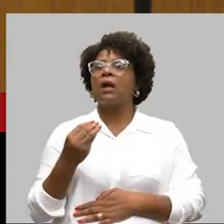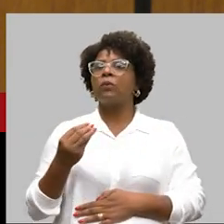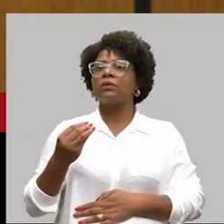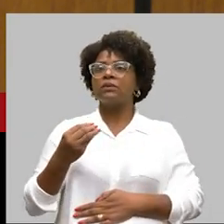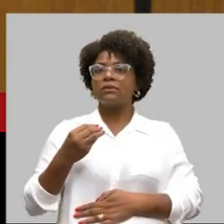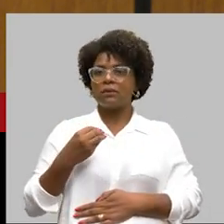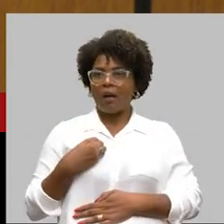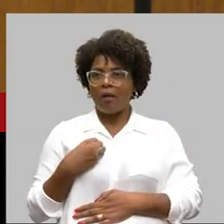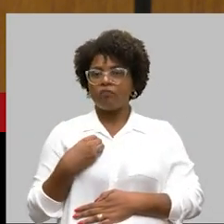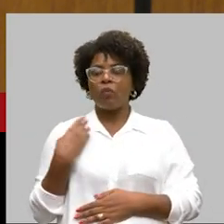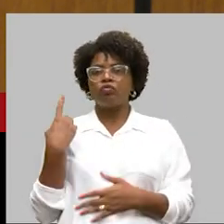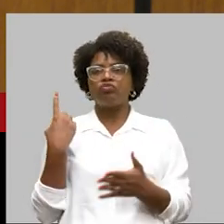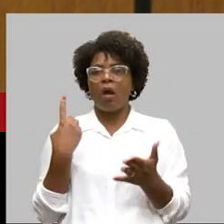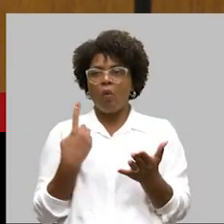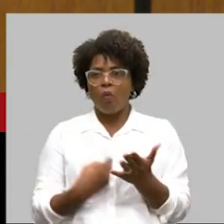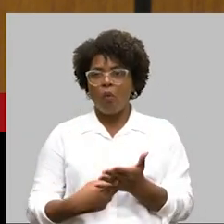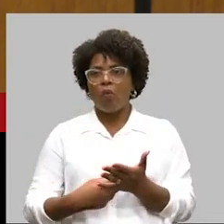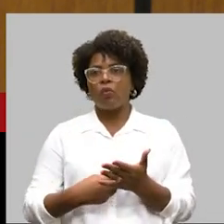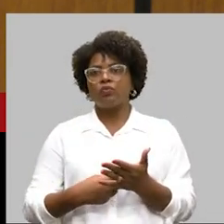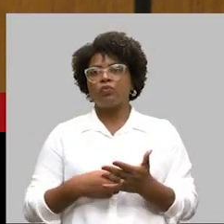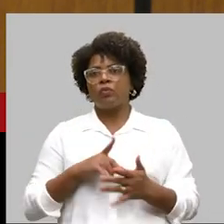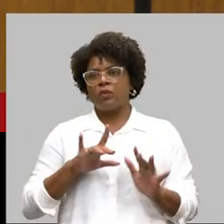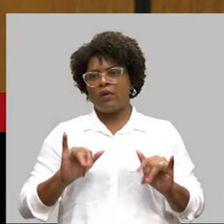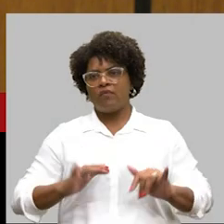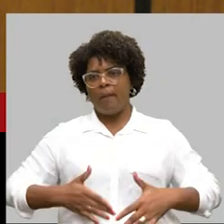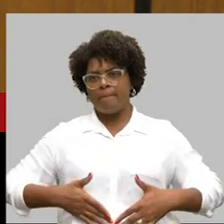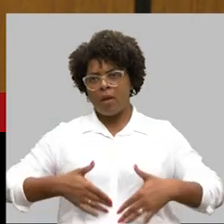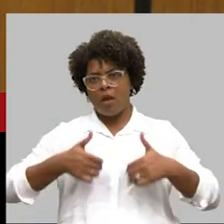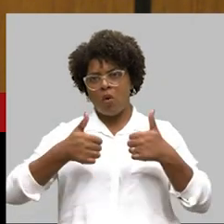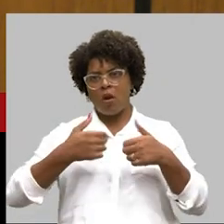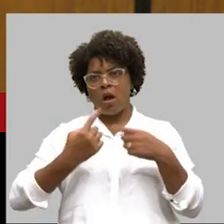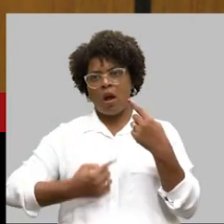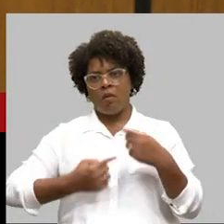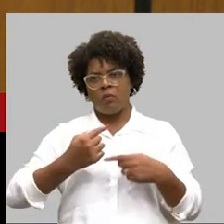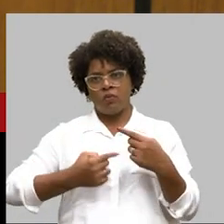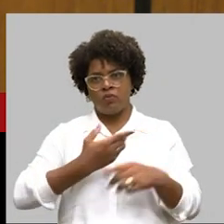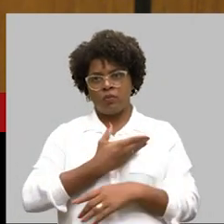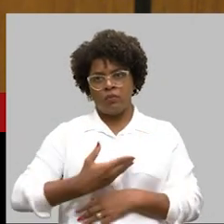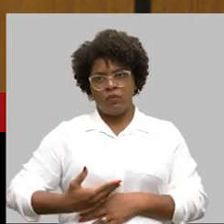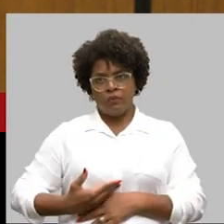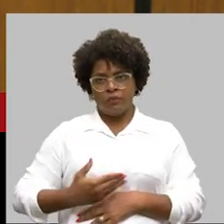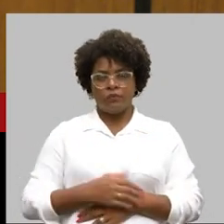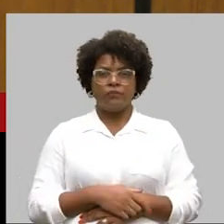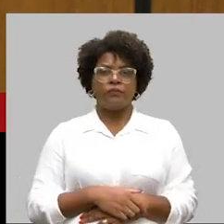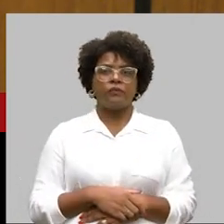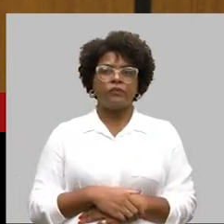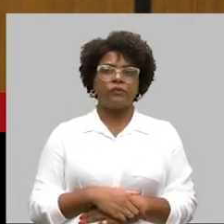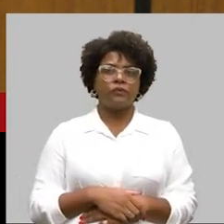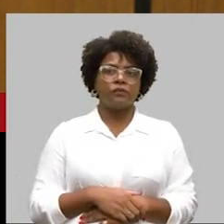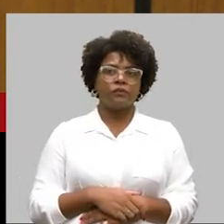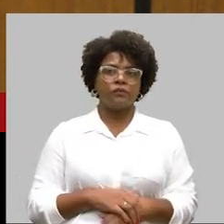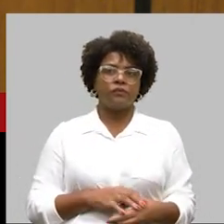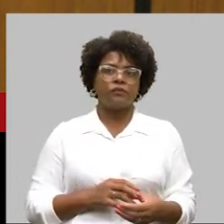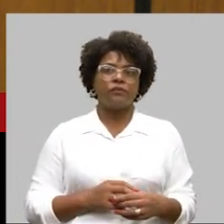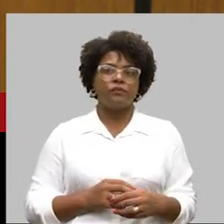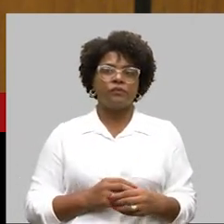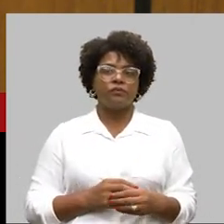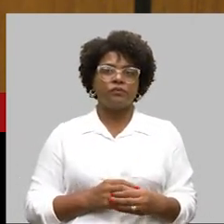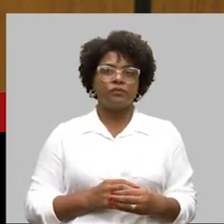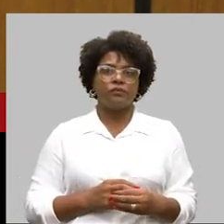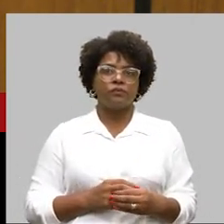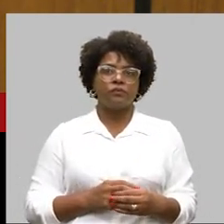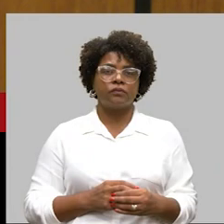possa aprimorar esta política pública no sentido de que as